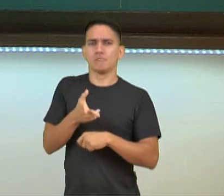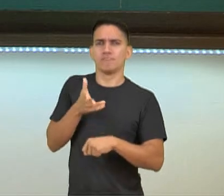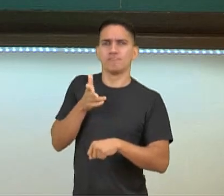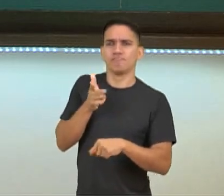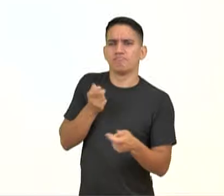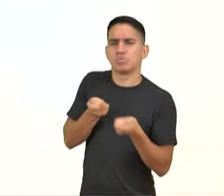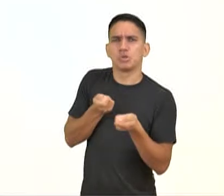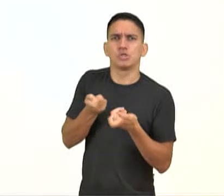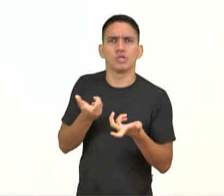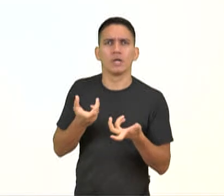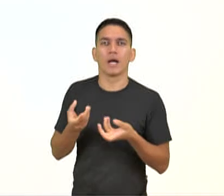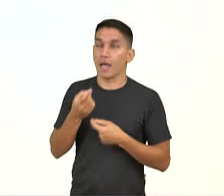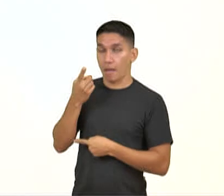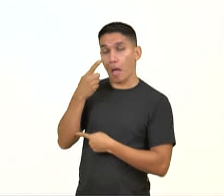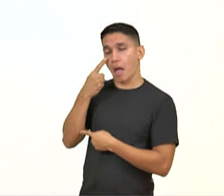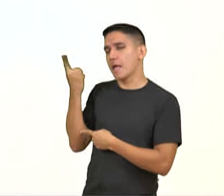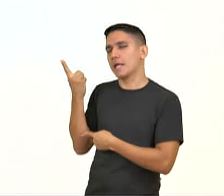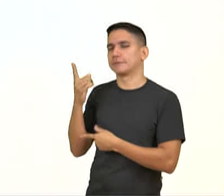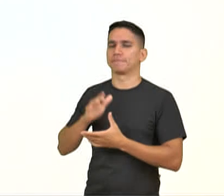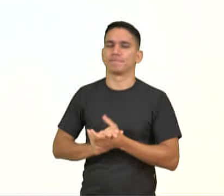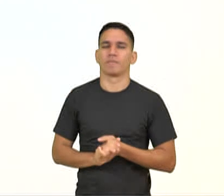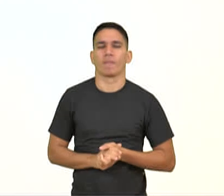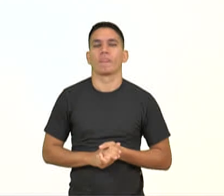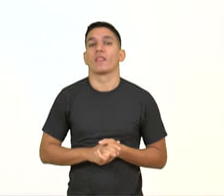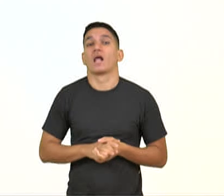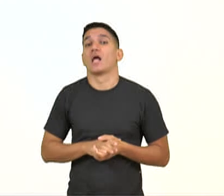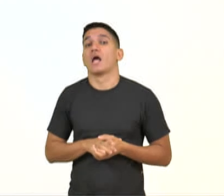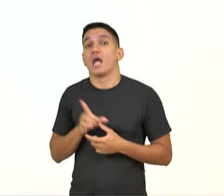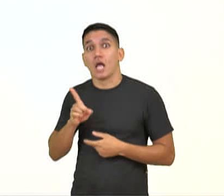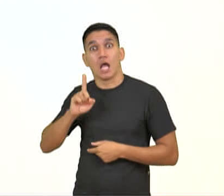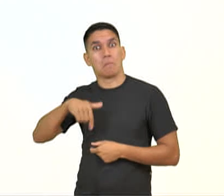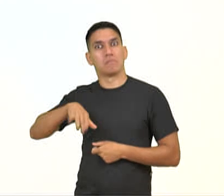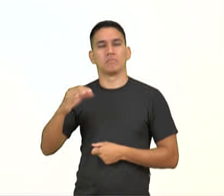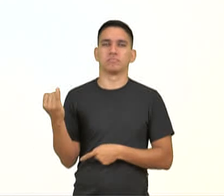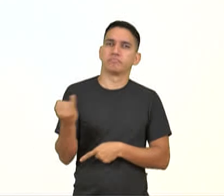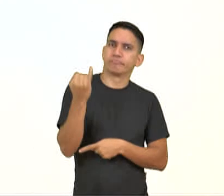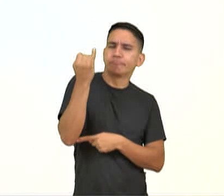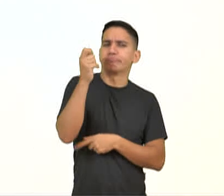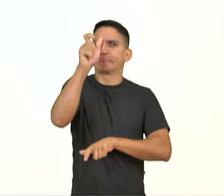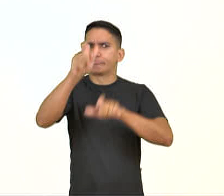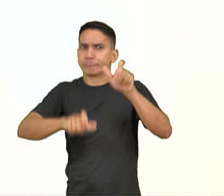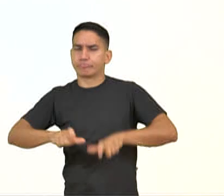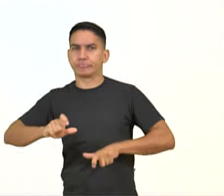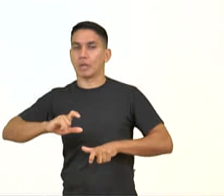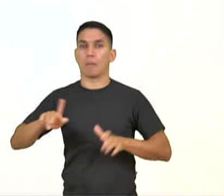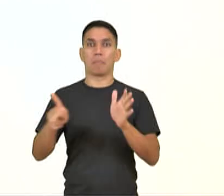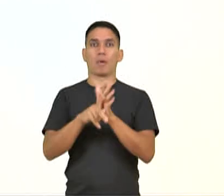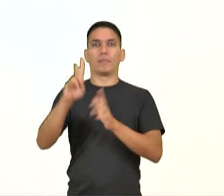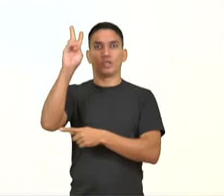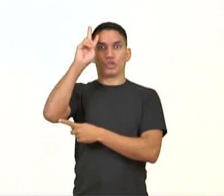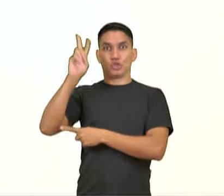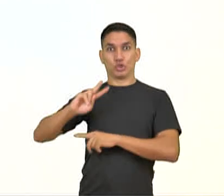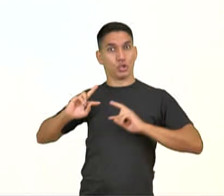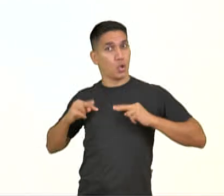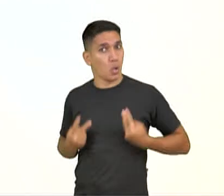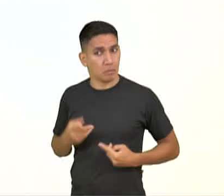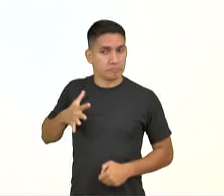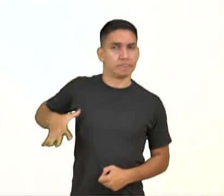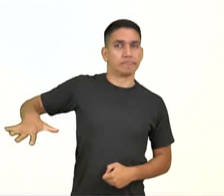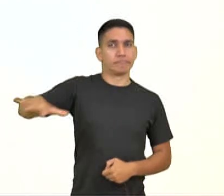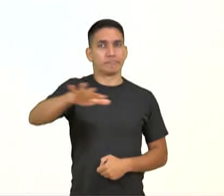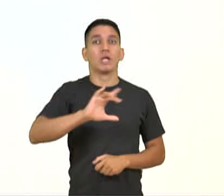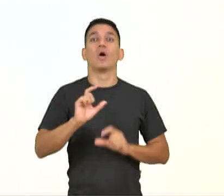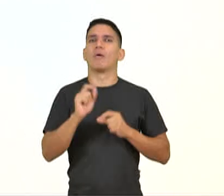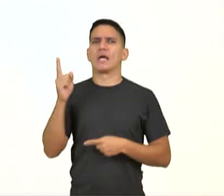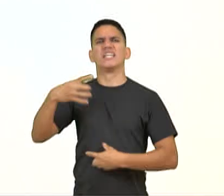ele, né? O Napoleão Bonaparte ele é uma das figuras mais emblemáticas da história da humanidade. Ele tinha